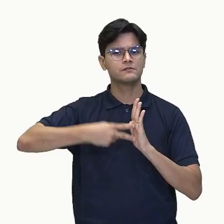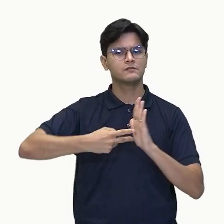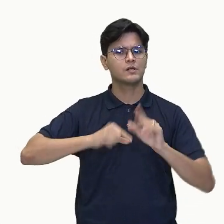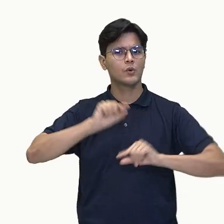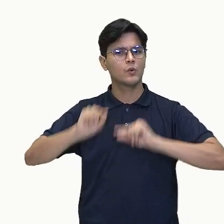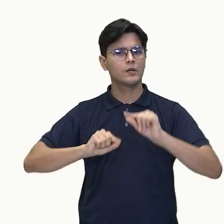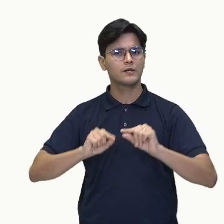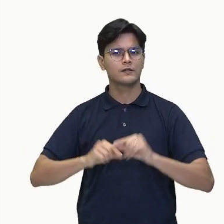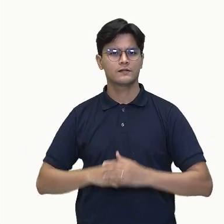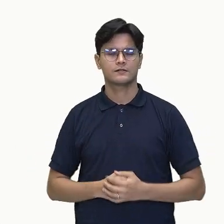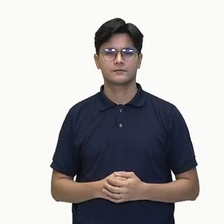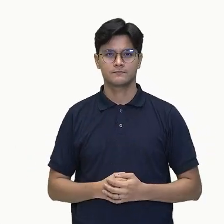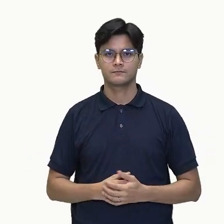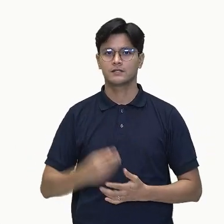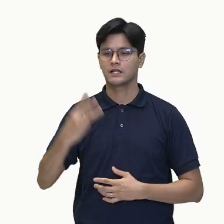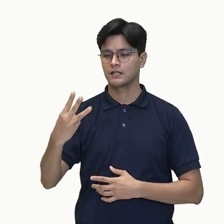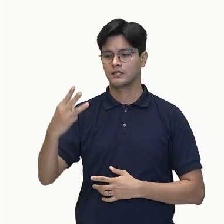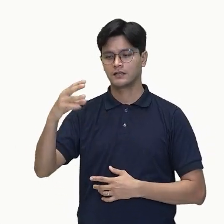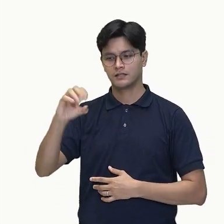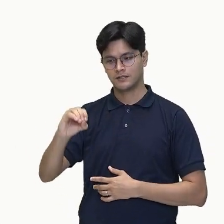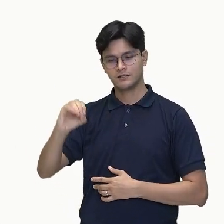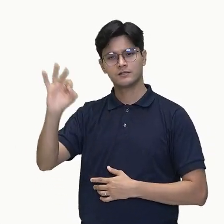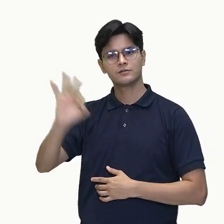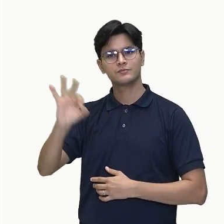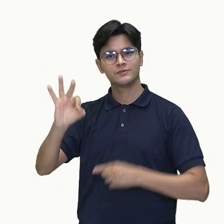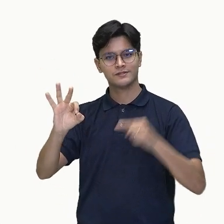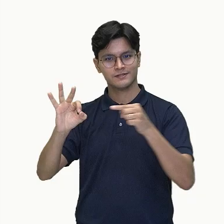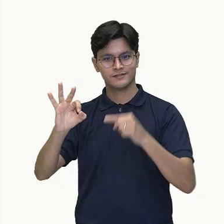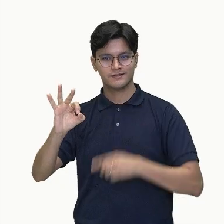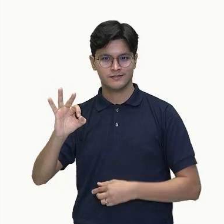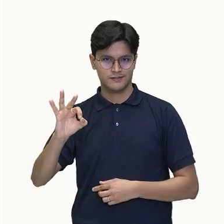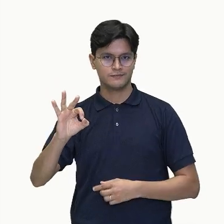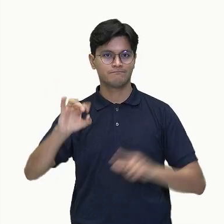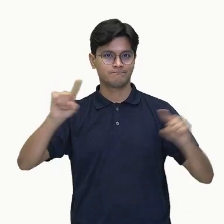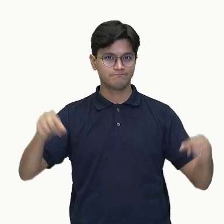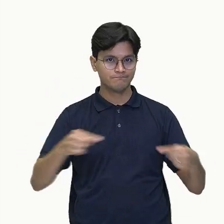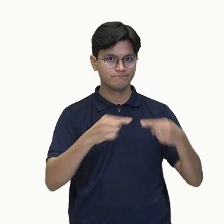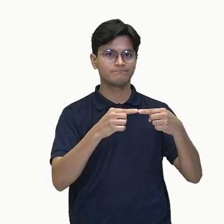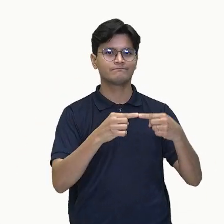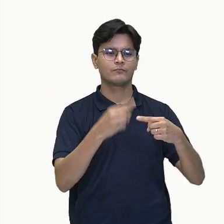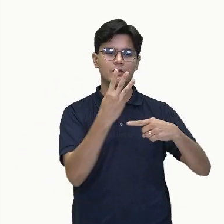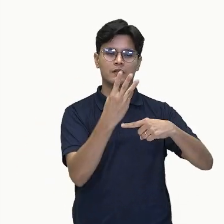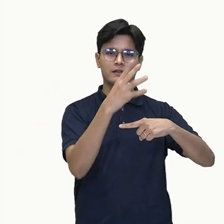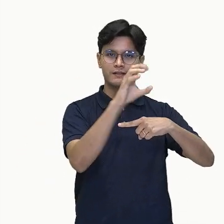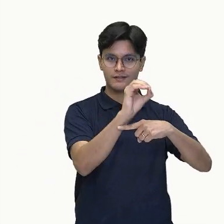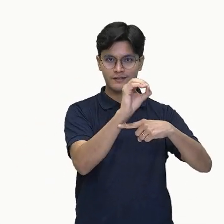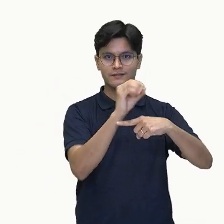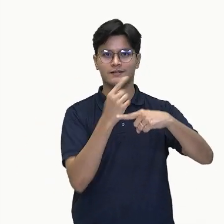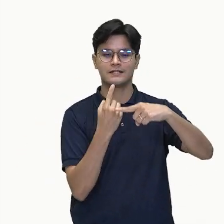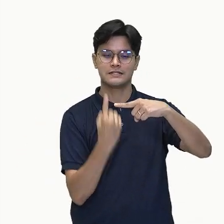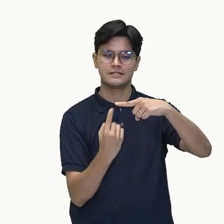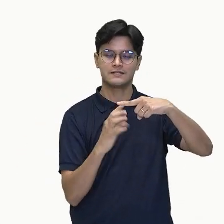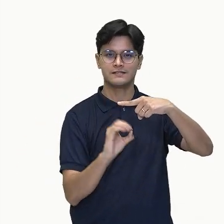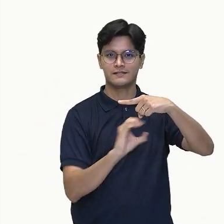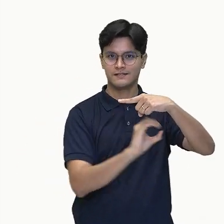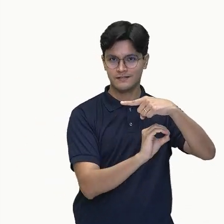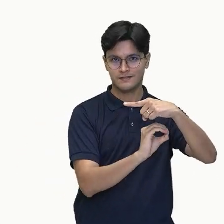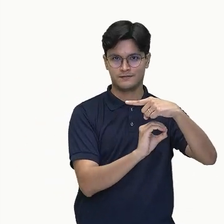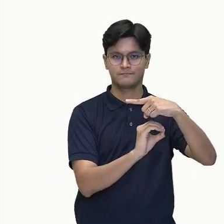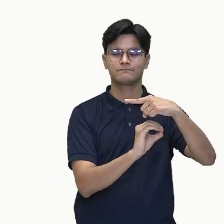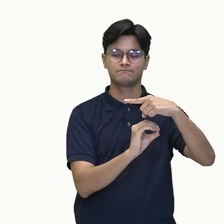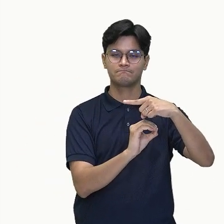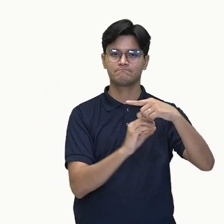tenho 30%, é como se fosse 30 dividido por 100. Ou seja, aqui